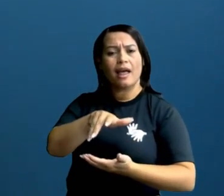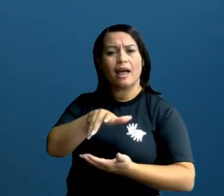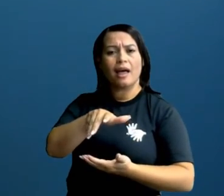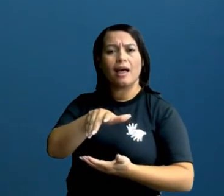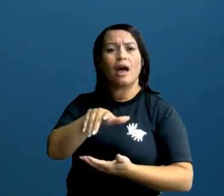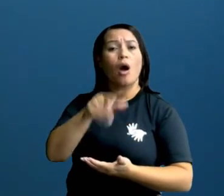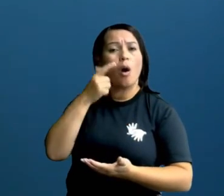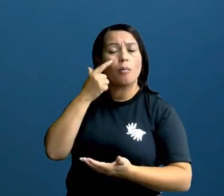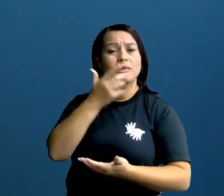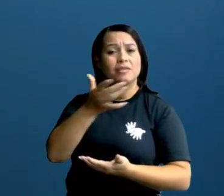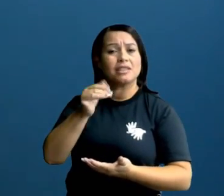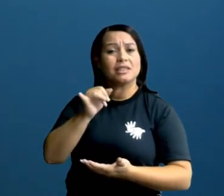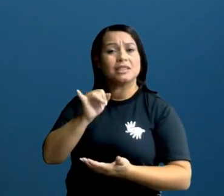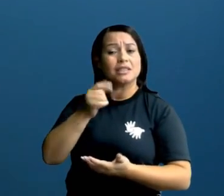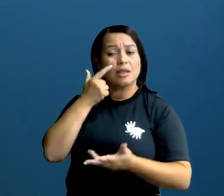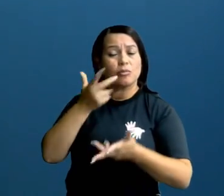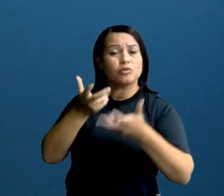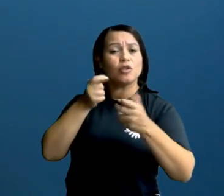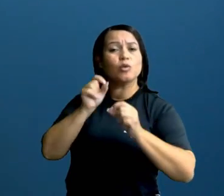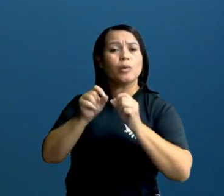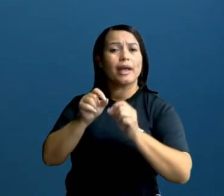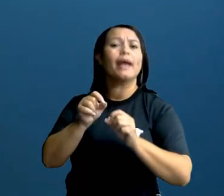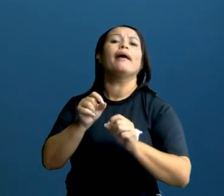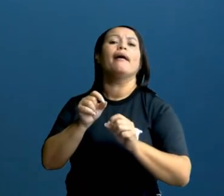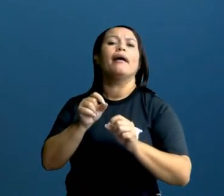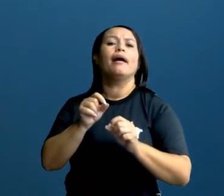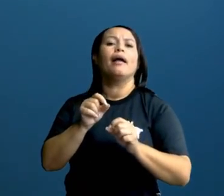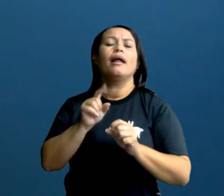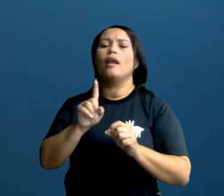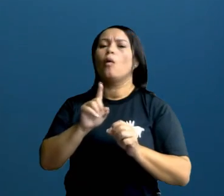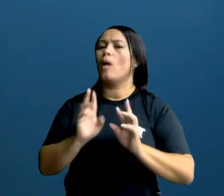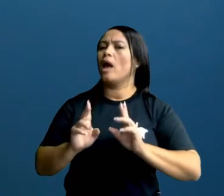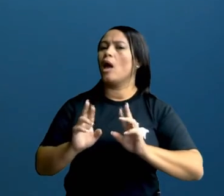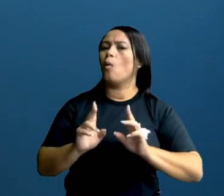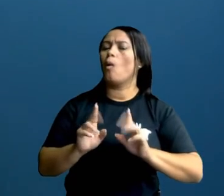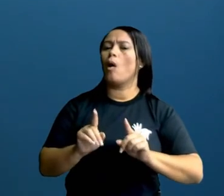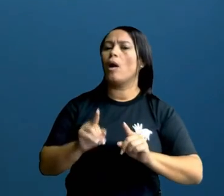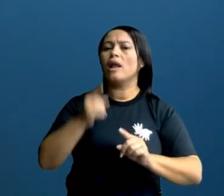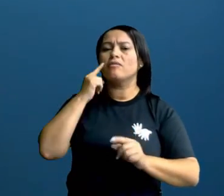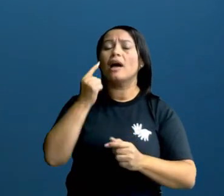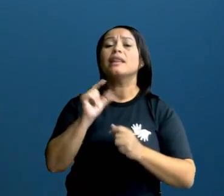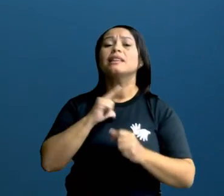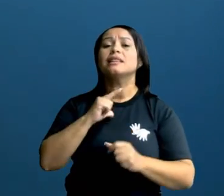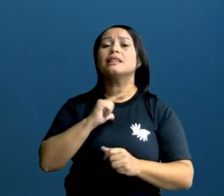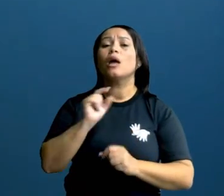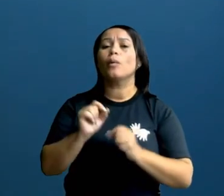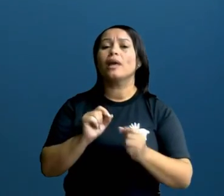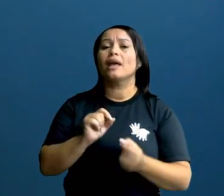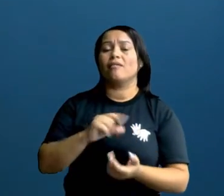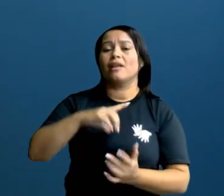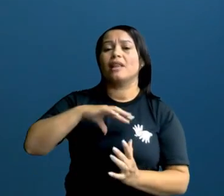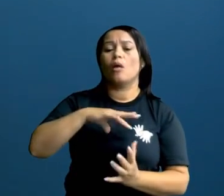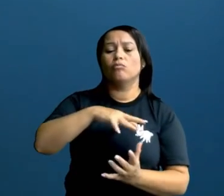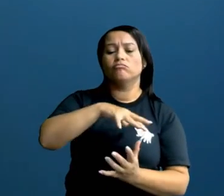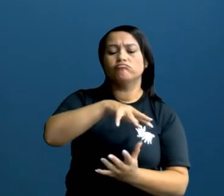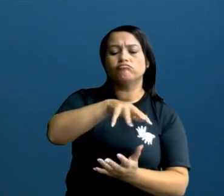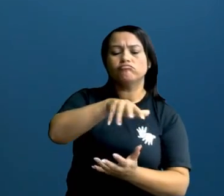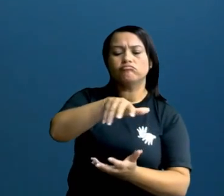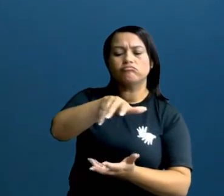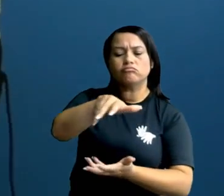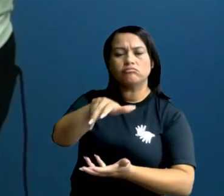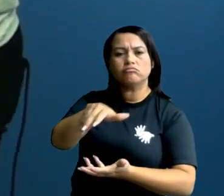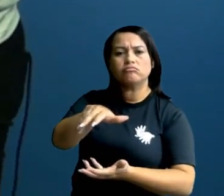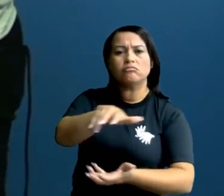aqui que a gente está vendo, ó, ele não é homogêneo no sentido linear, ele vai fazer esse traçado, tá? Então, em